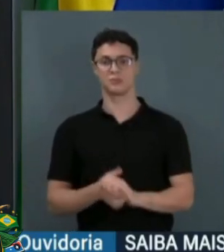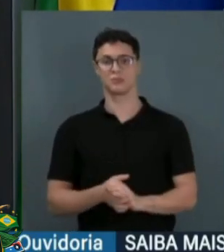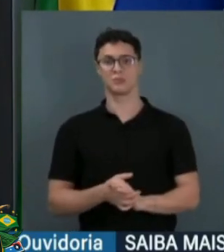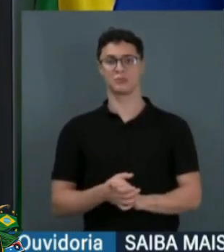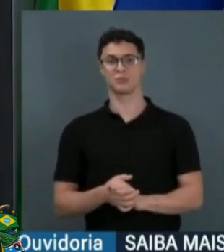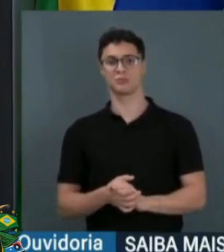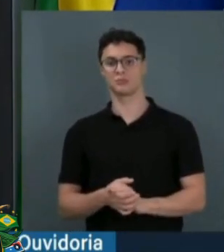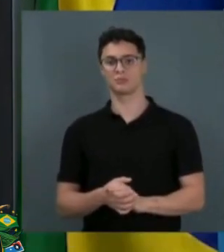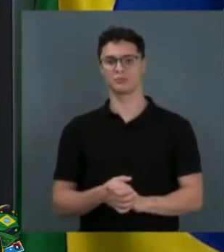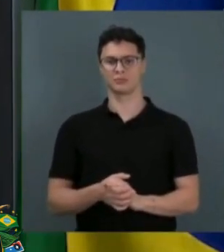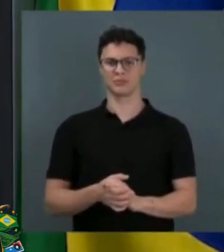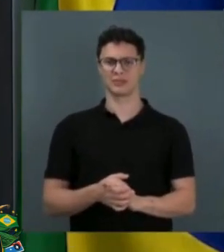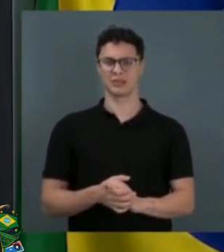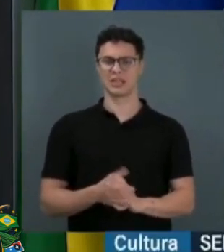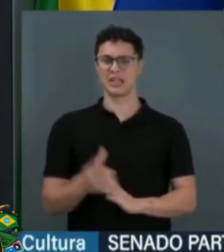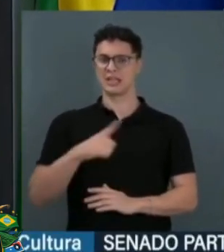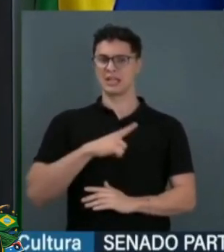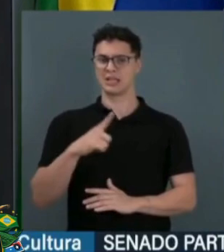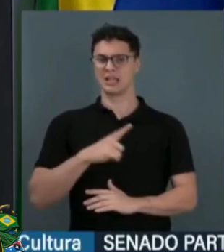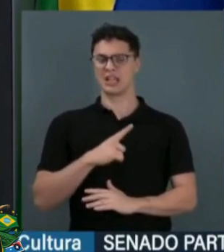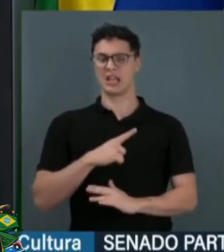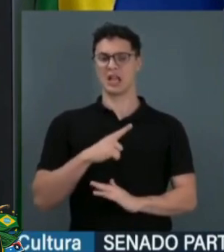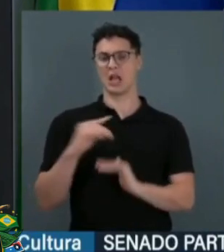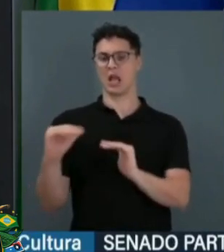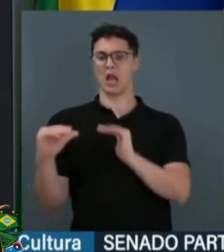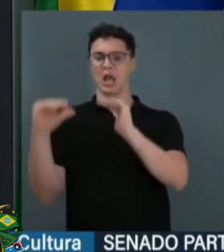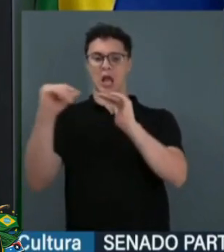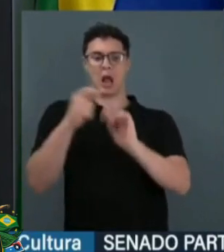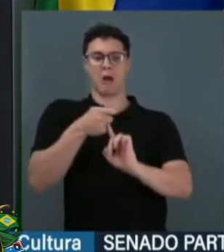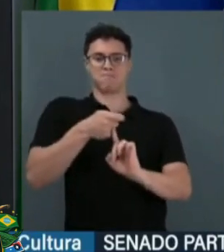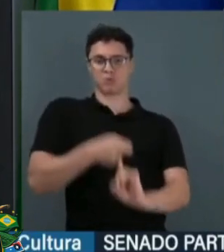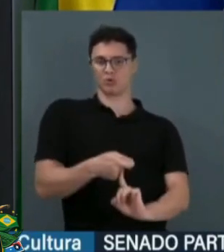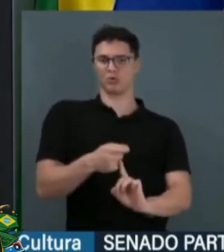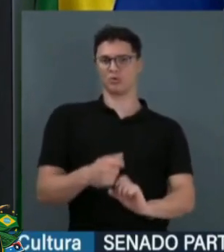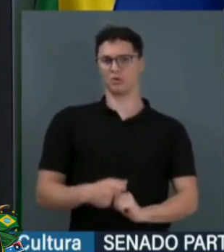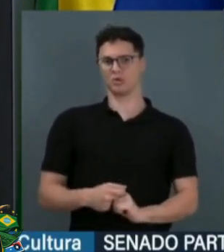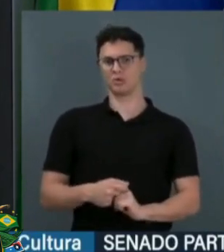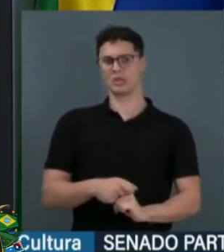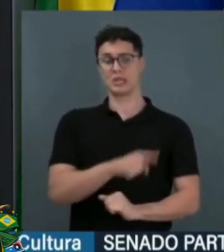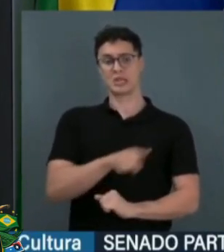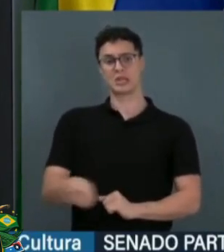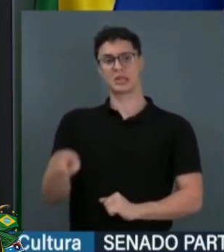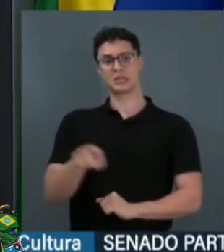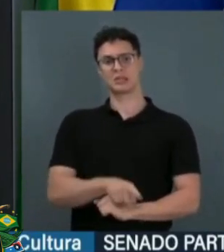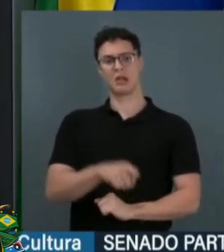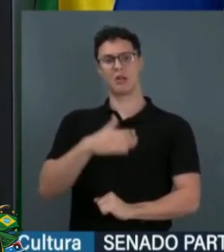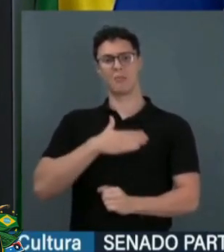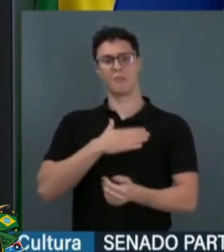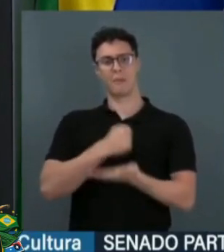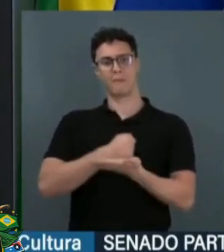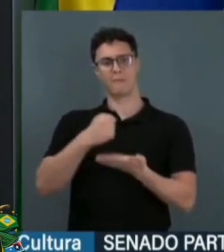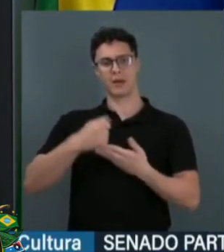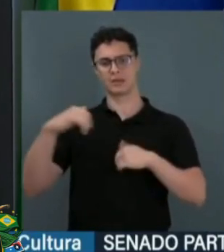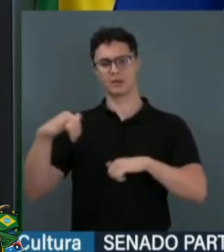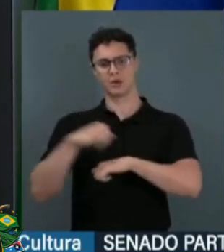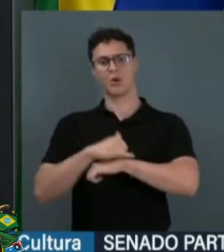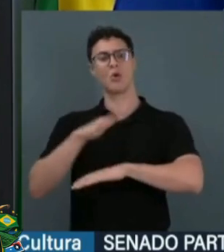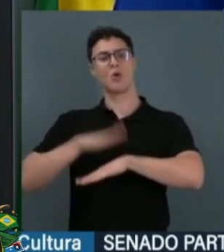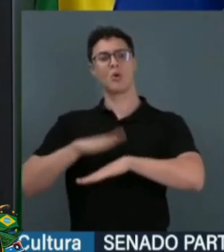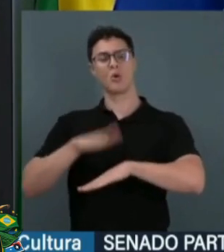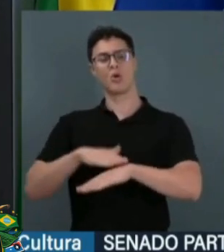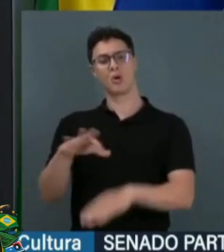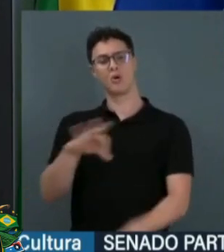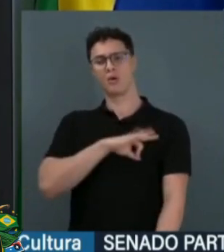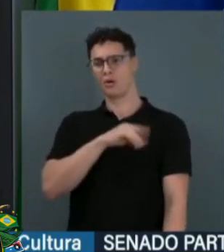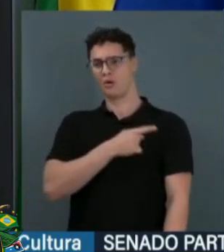Aí vem o abuso de autoridade, medidas adotadas pelo ministro, cancelando o passaporte. Quando esses policiais foram lá para